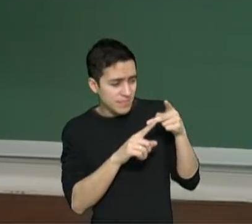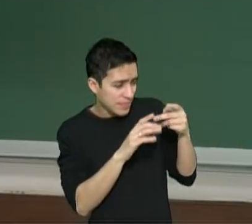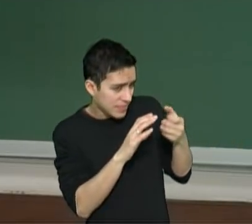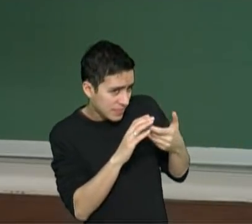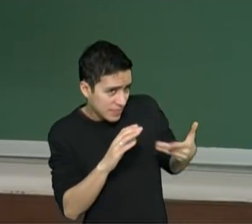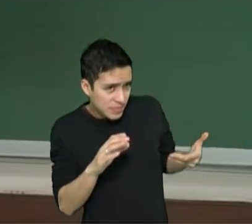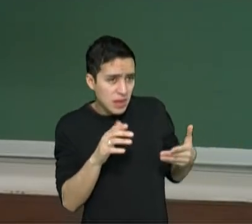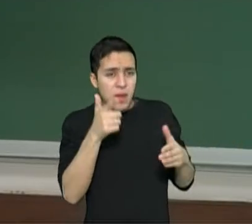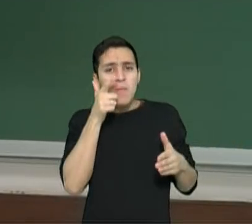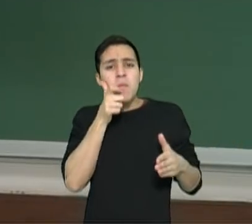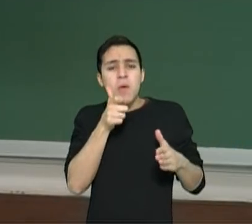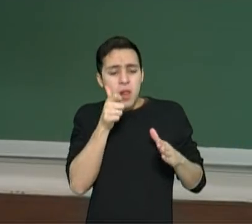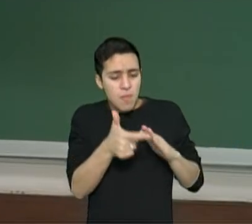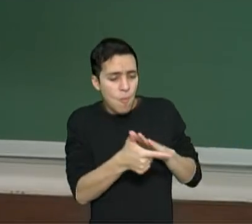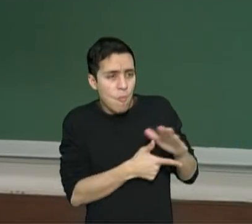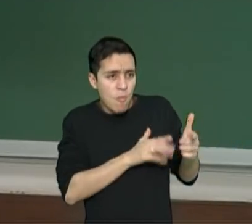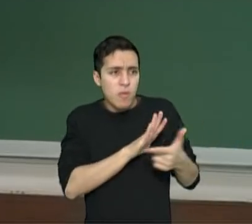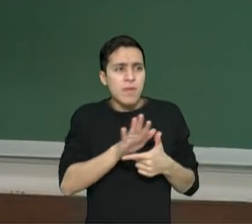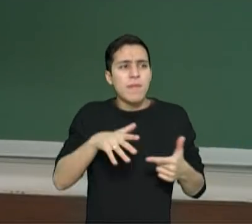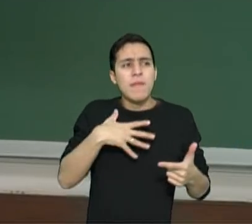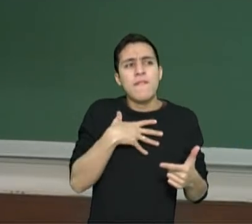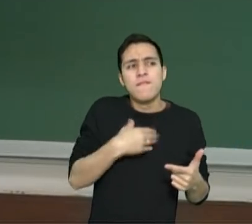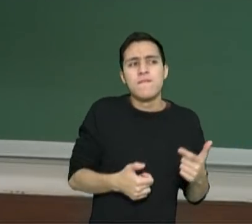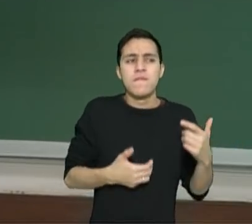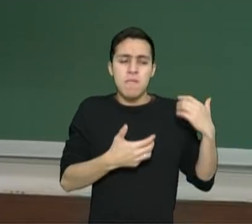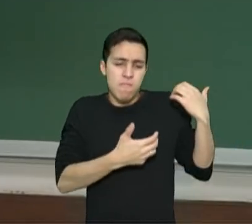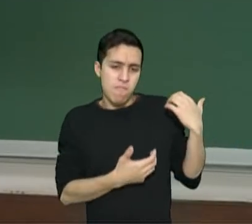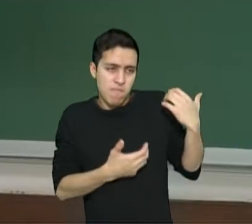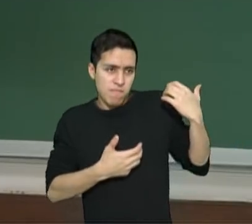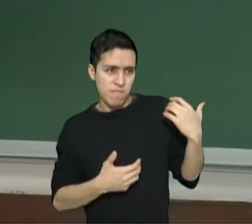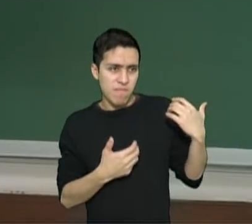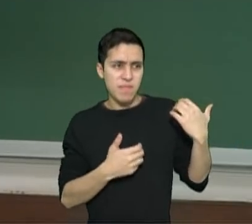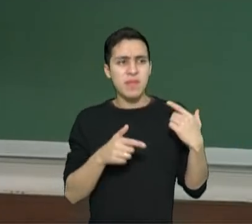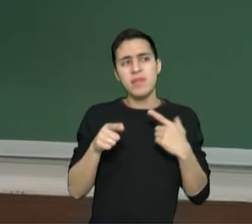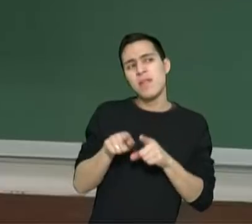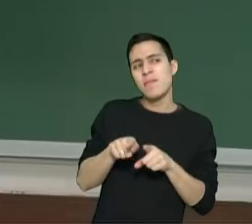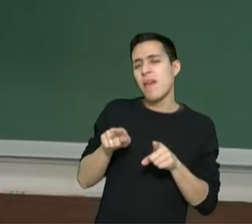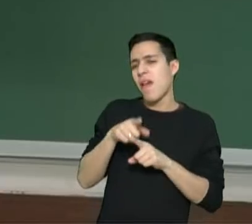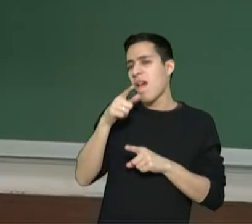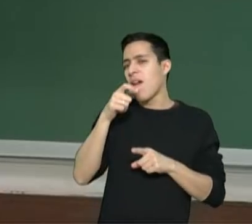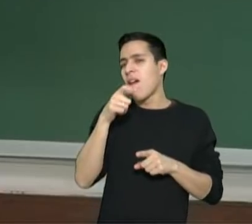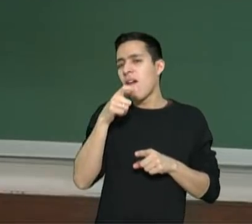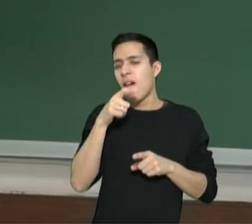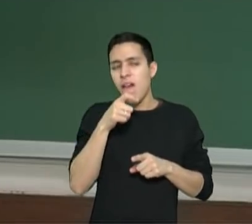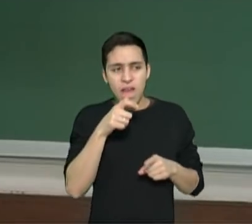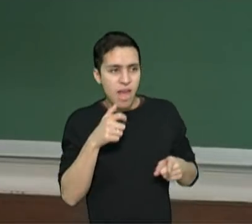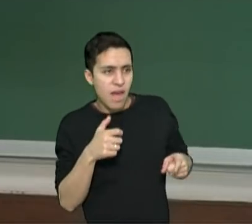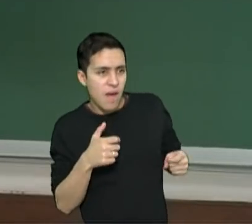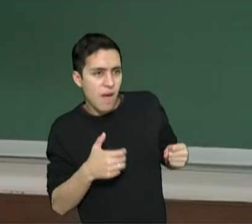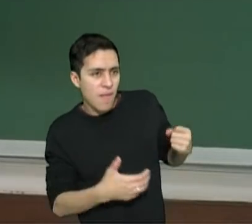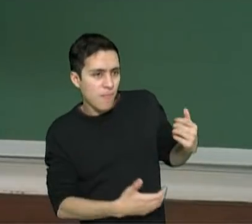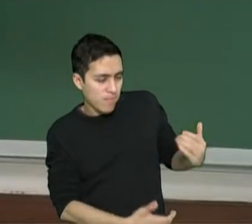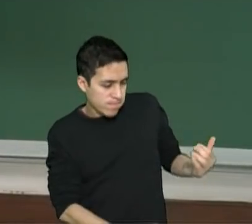está descalço, está com o filho no colo, né? A botija de água que a prof falou ali, né? Carregando o cesto.